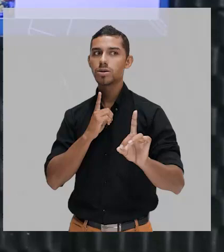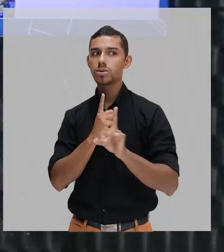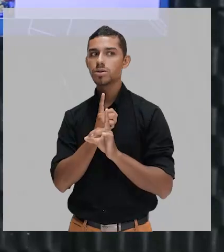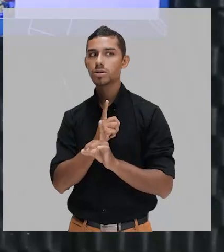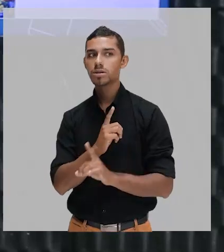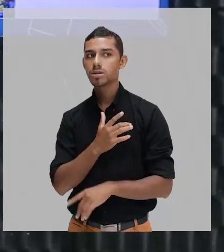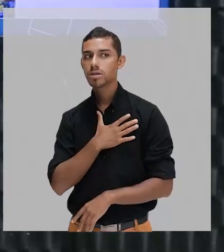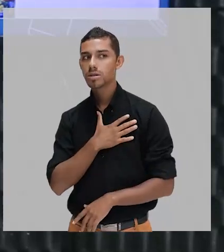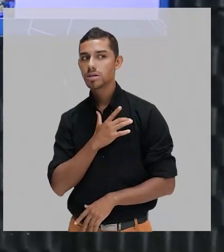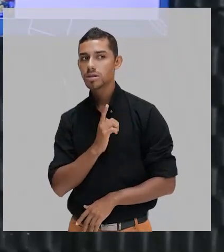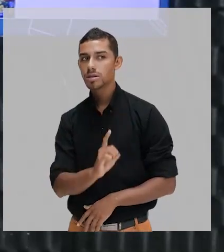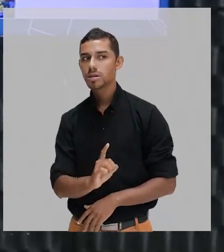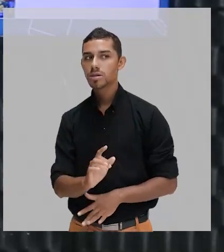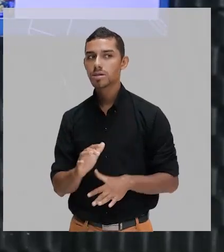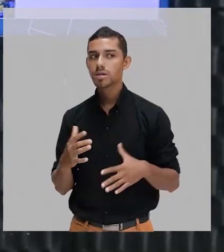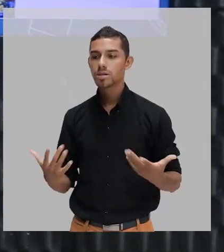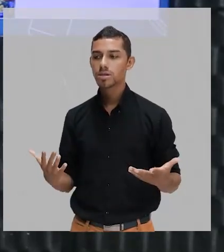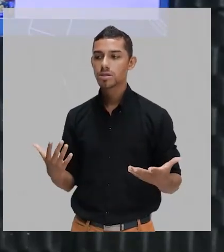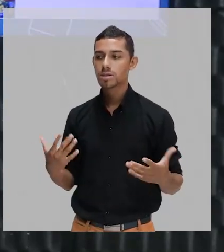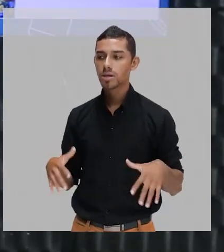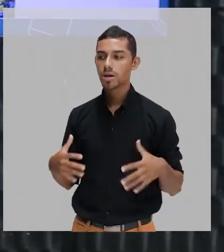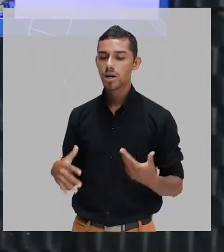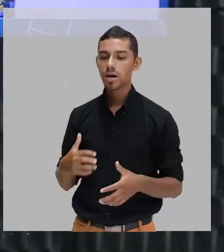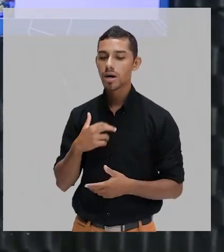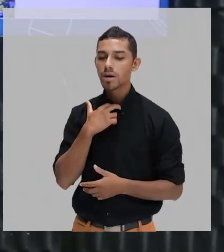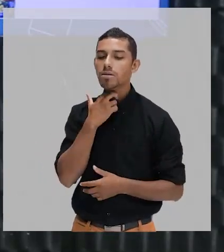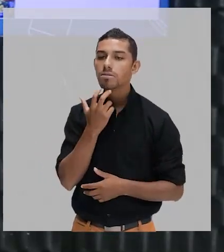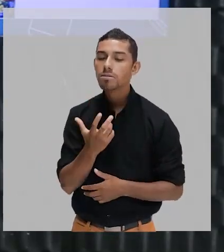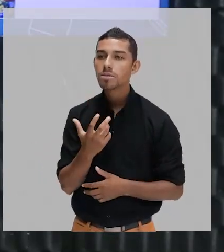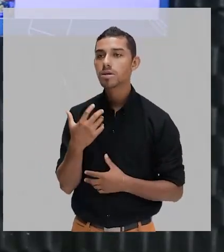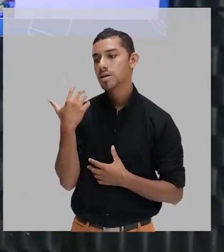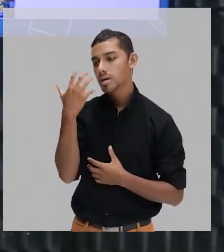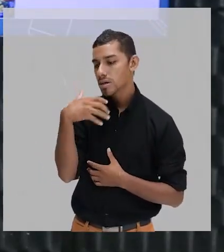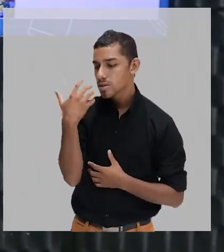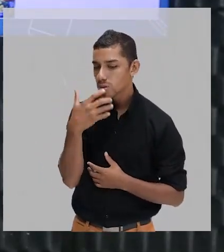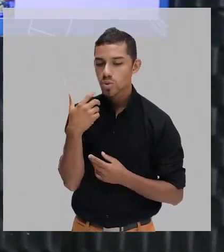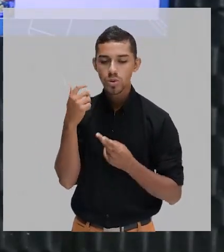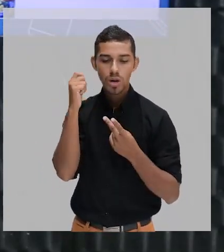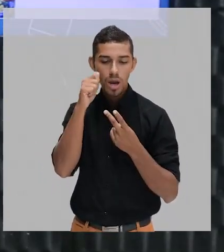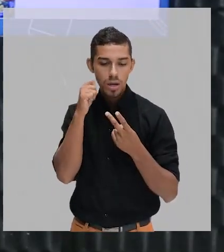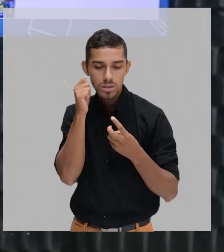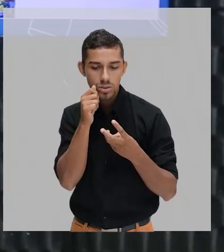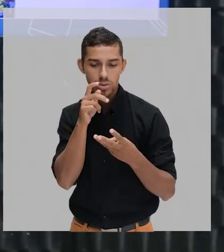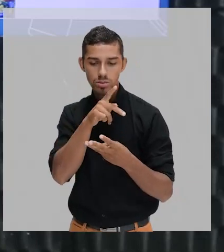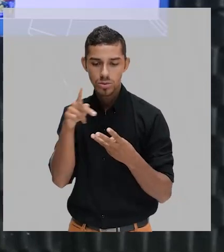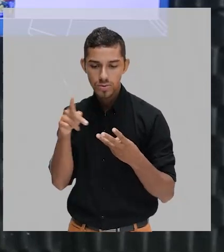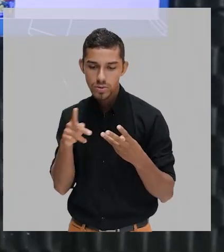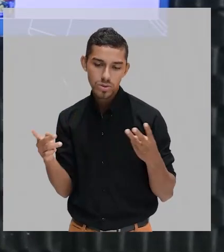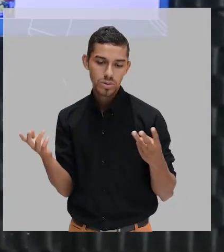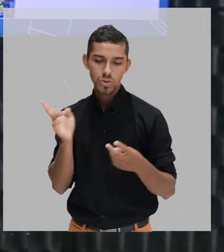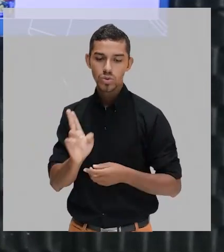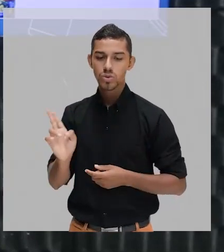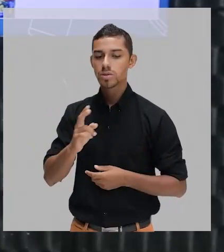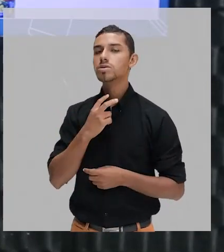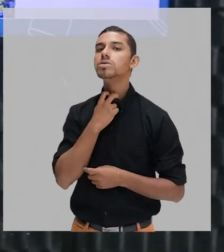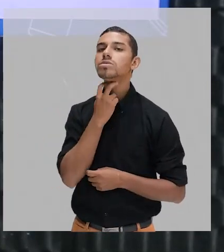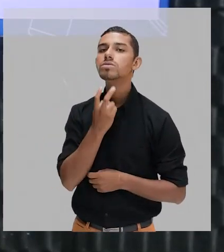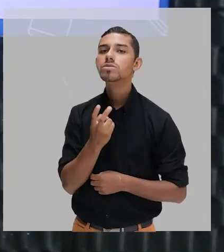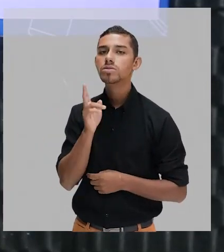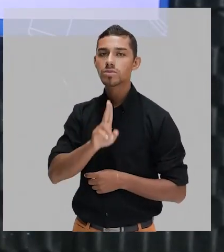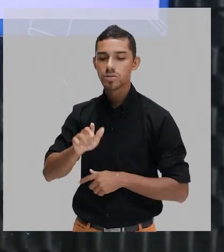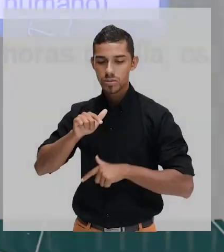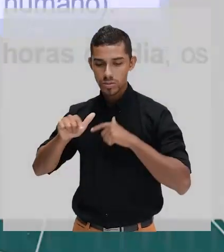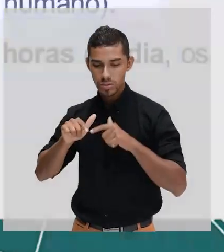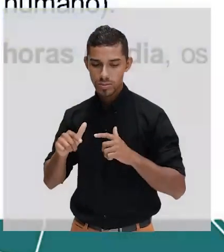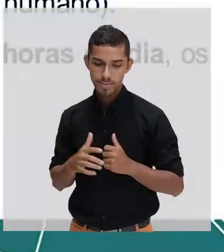tem que ter porque a voz ela pode sumir, ainda mais para quem trabalha com ela, cantores, atores, professores, todo mundo que utiliza a voz como